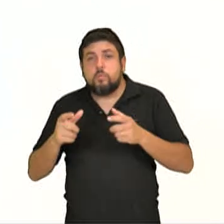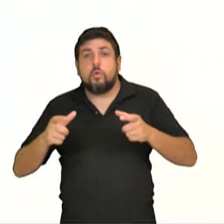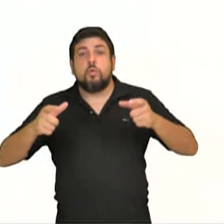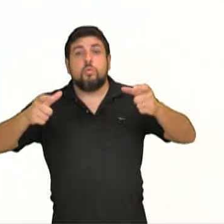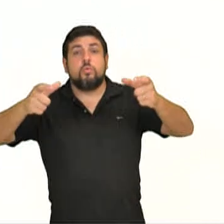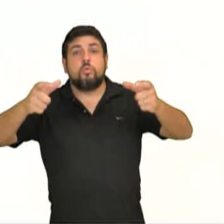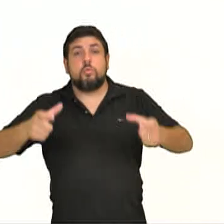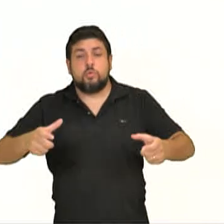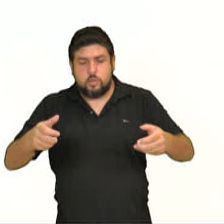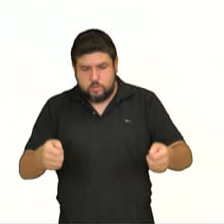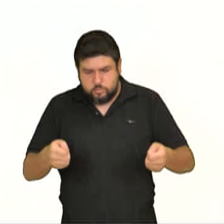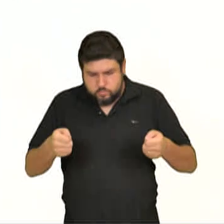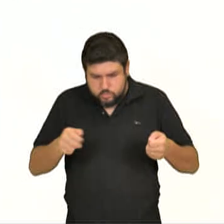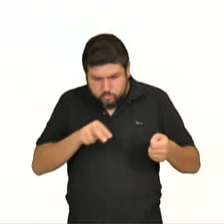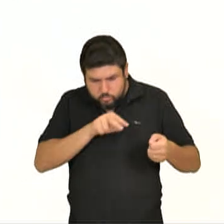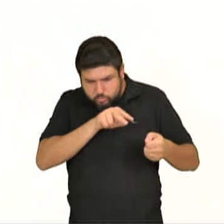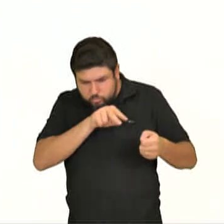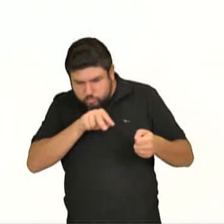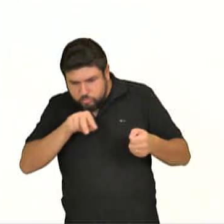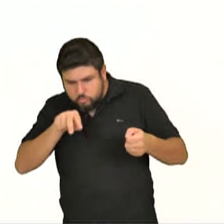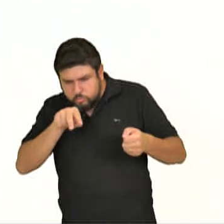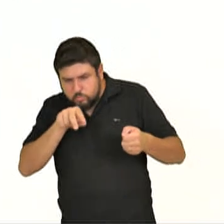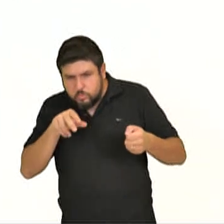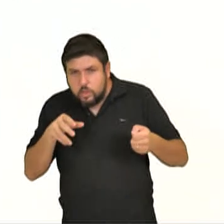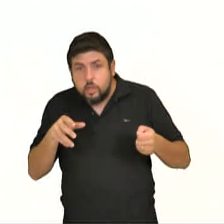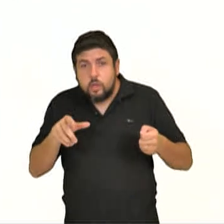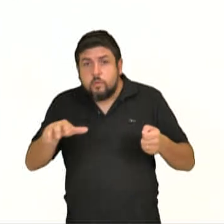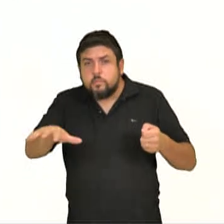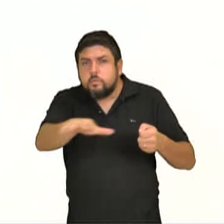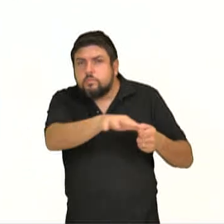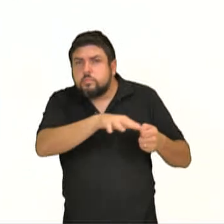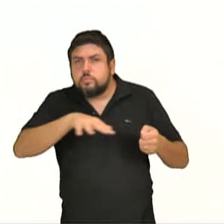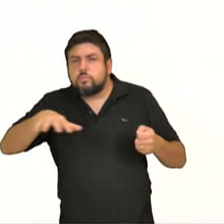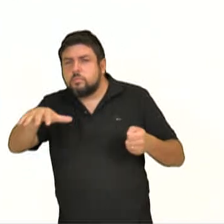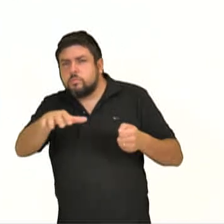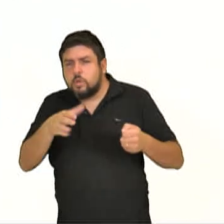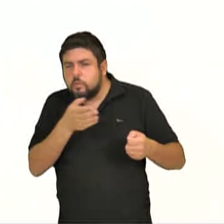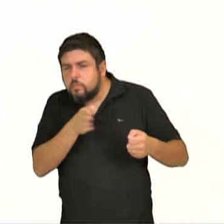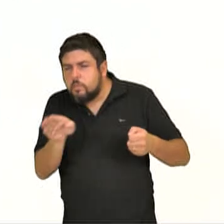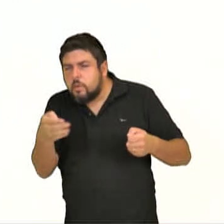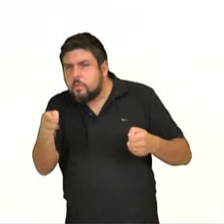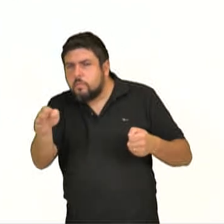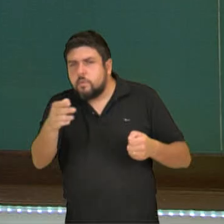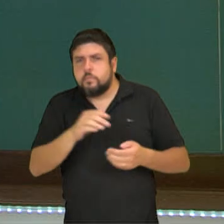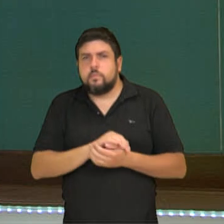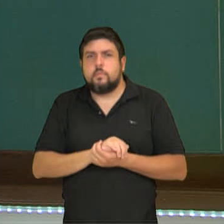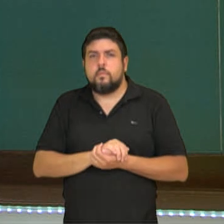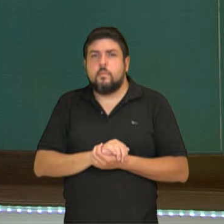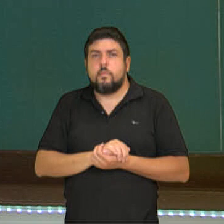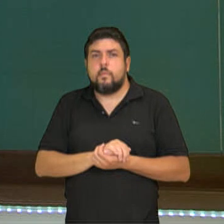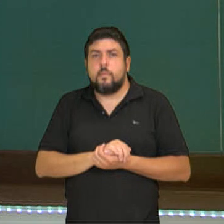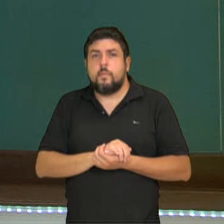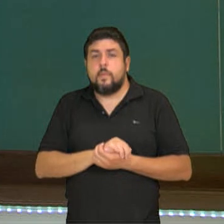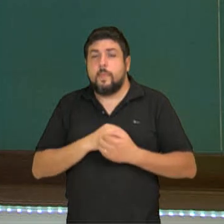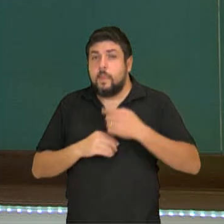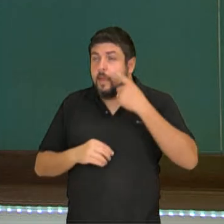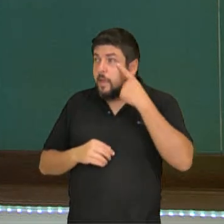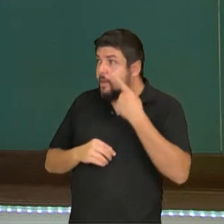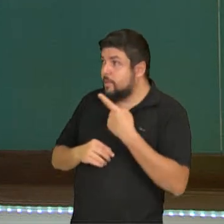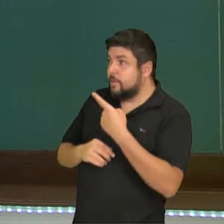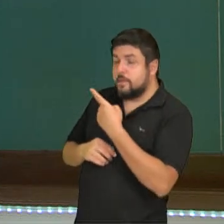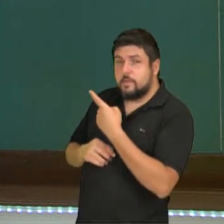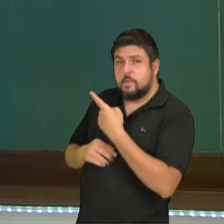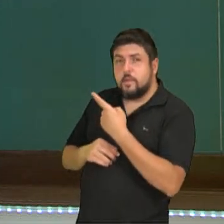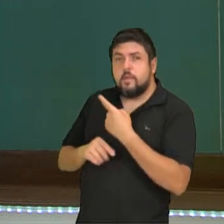de uma forma reduzida, uma determinada área ou um espaço. Qual a leitura que você faz referente ao mapa ao